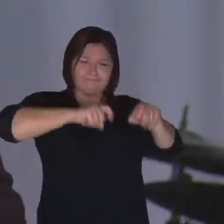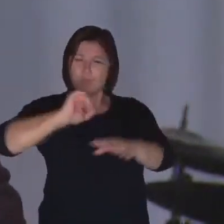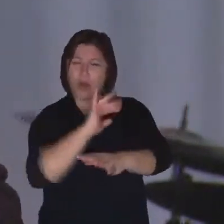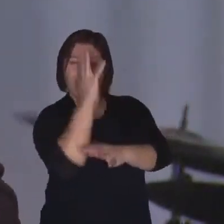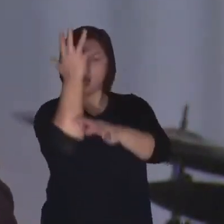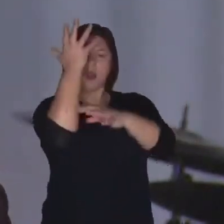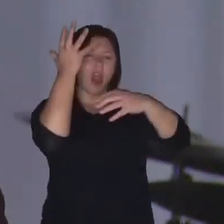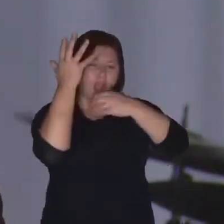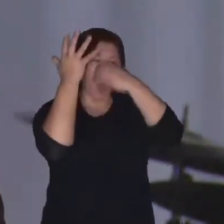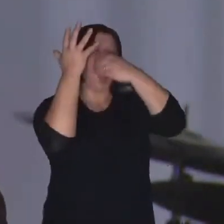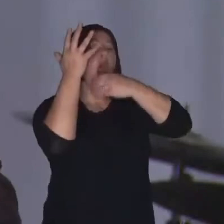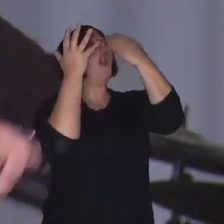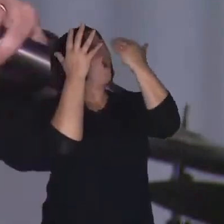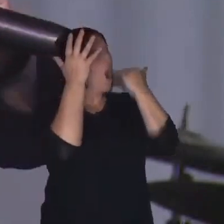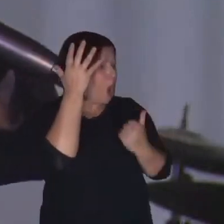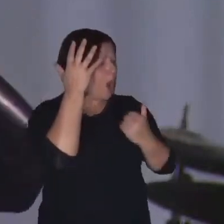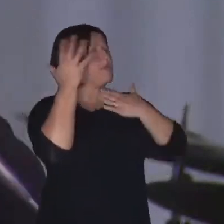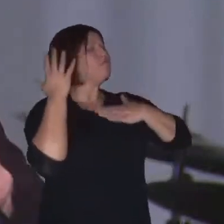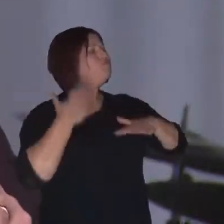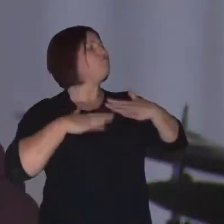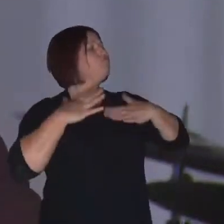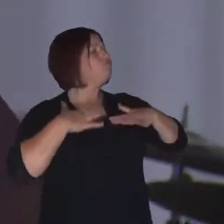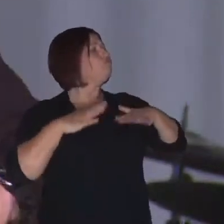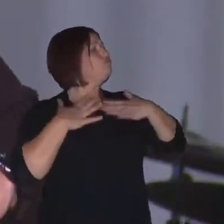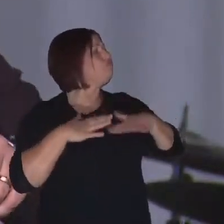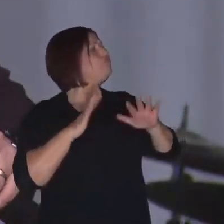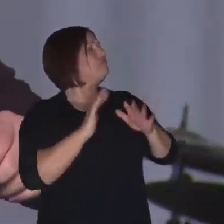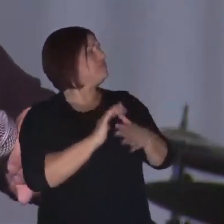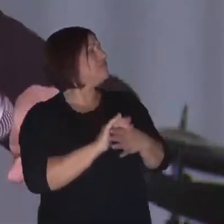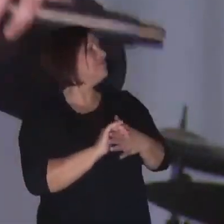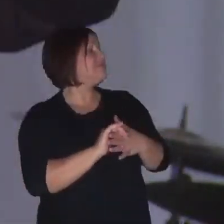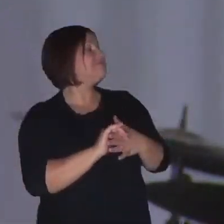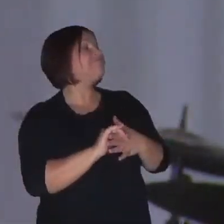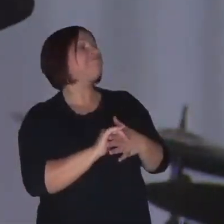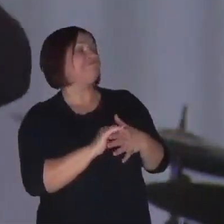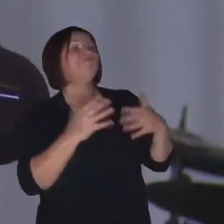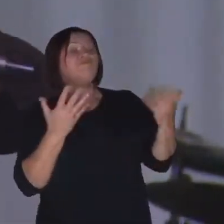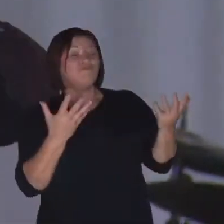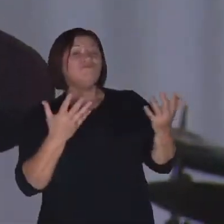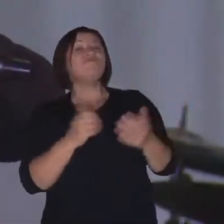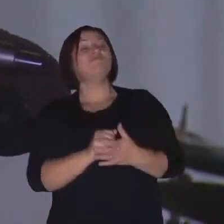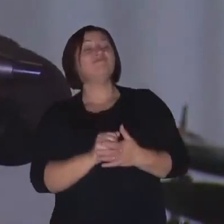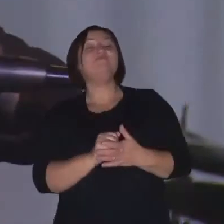demonizar a Babilônia, dizendo que era uma cidade onde Deus iria destruir em pouco tempo,